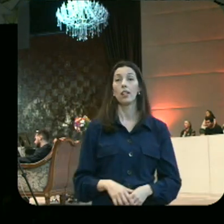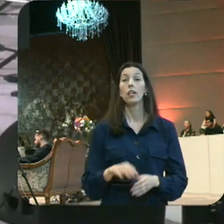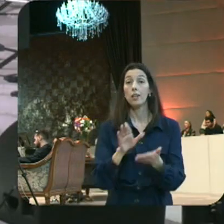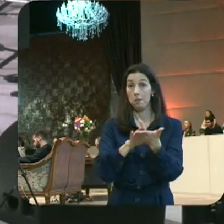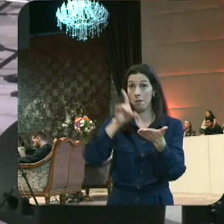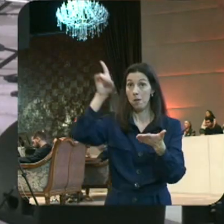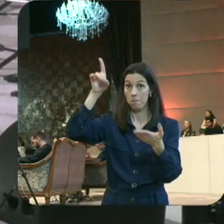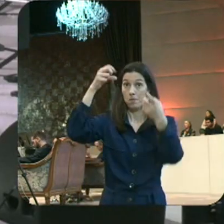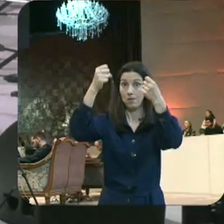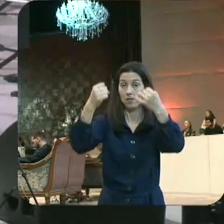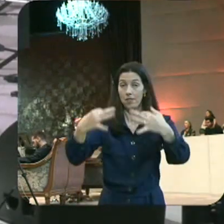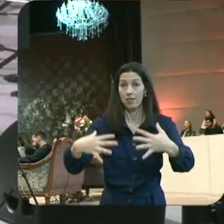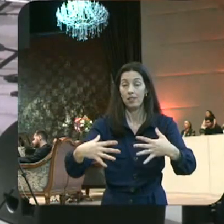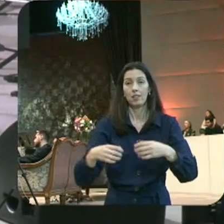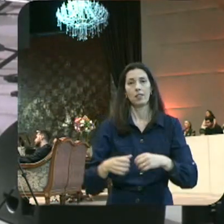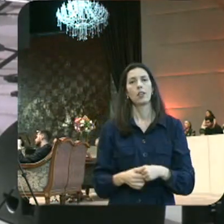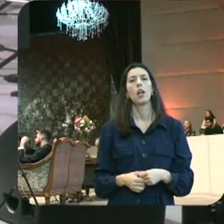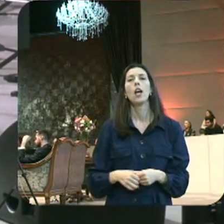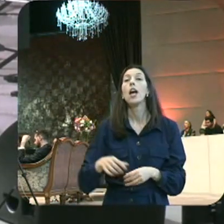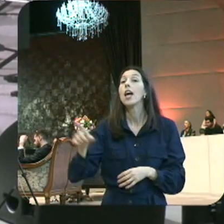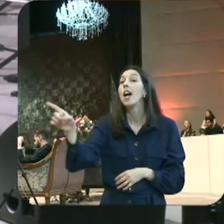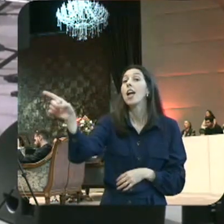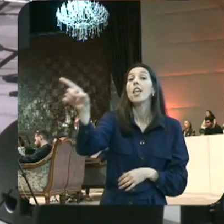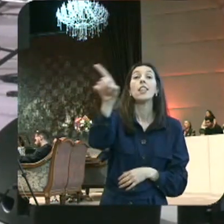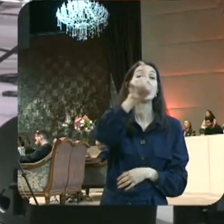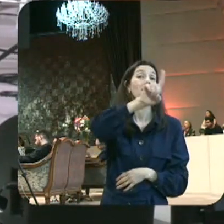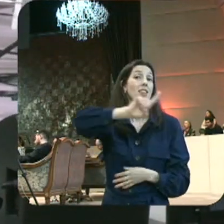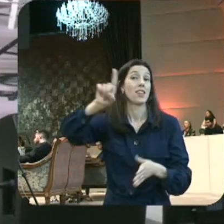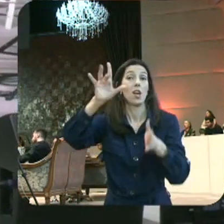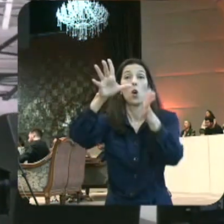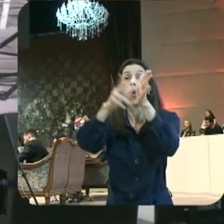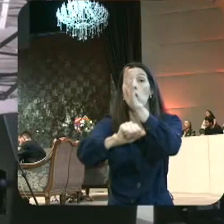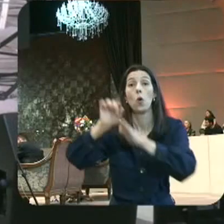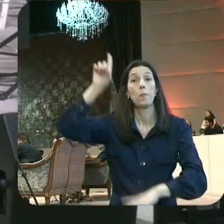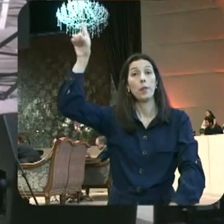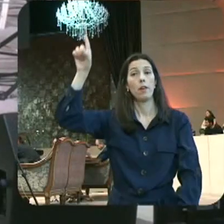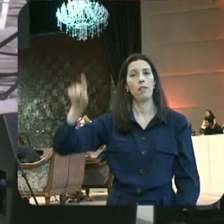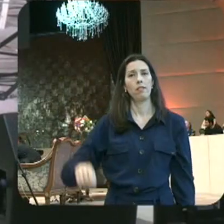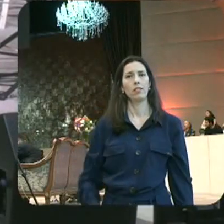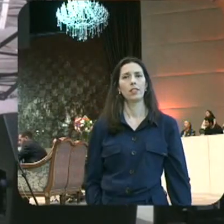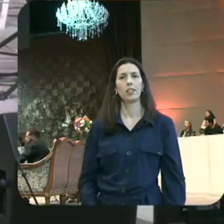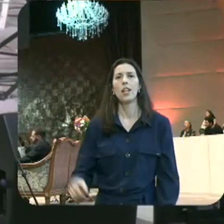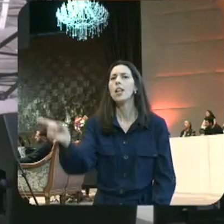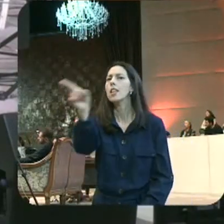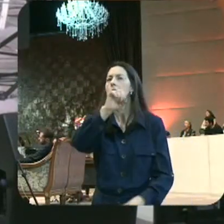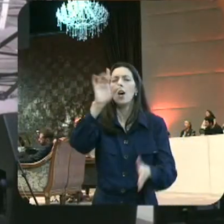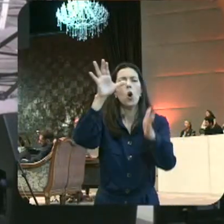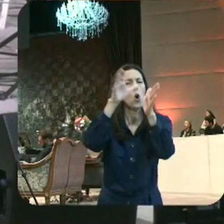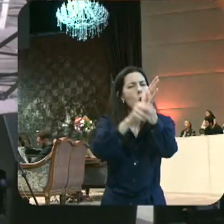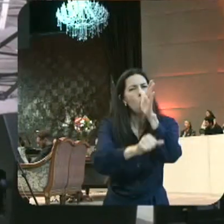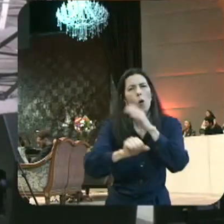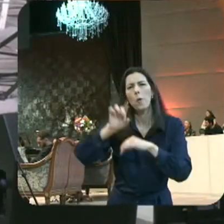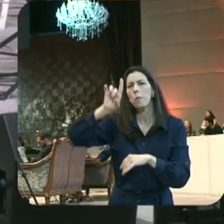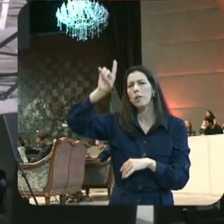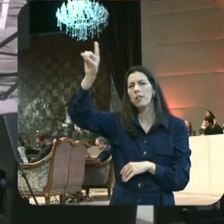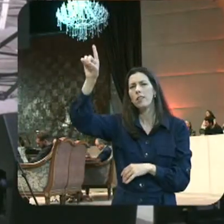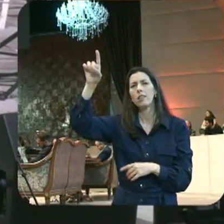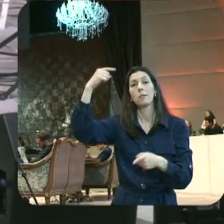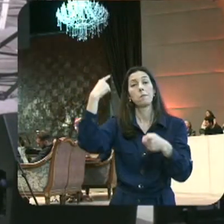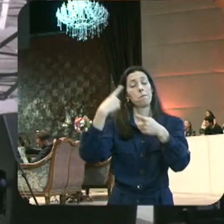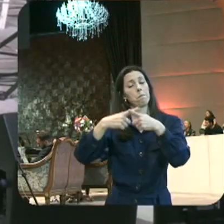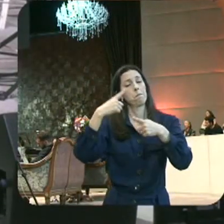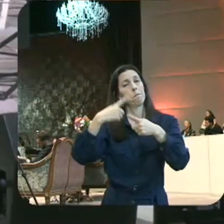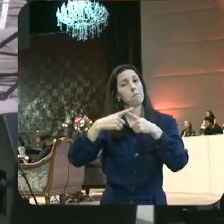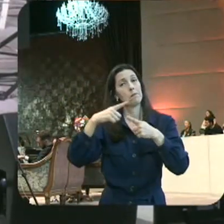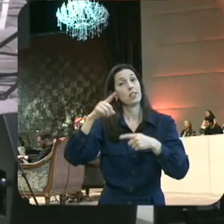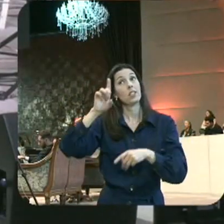Bíblia diz: não roube a Deus. Não roube a Deus no sentido